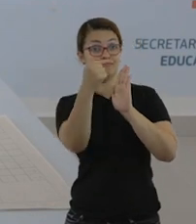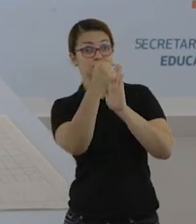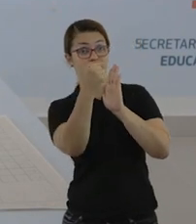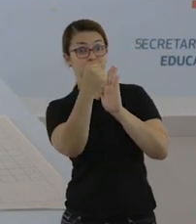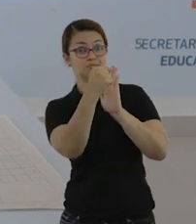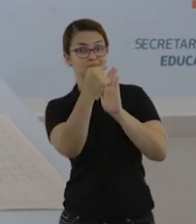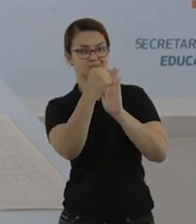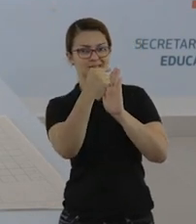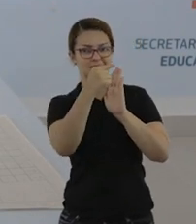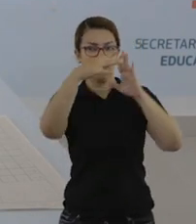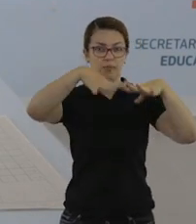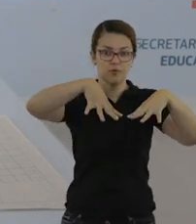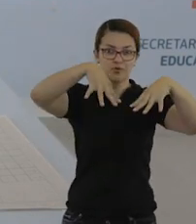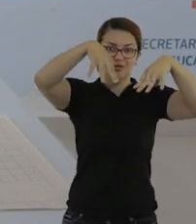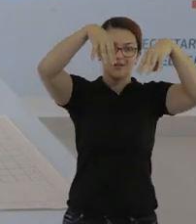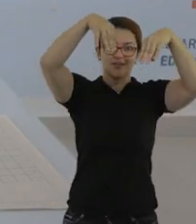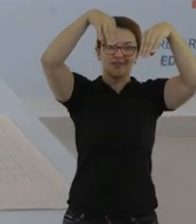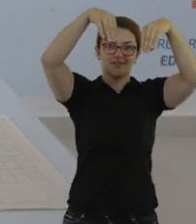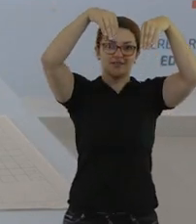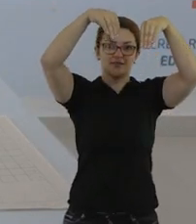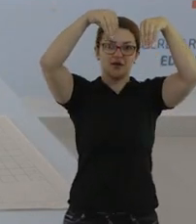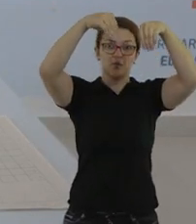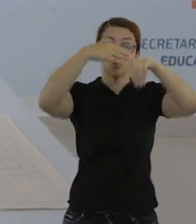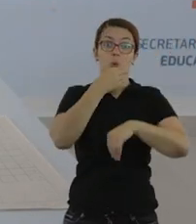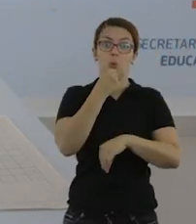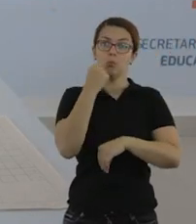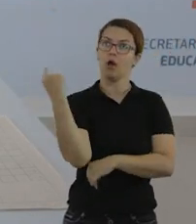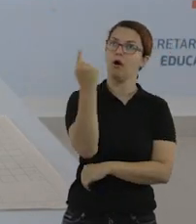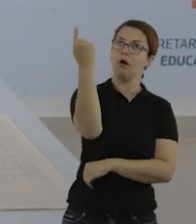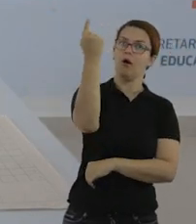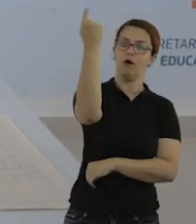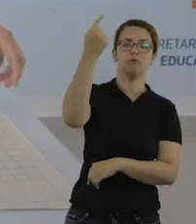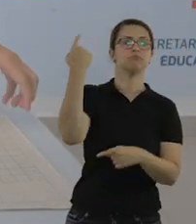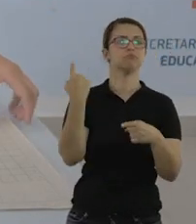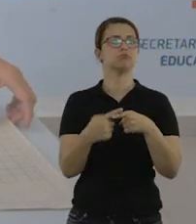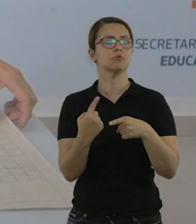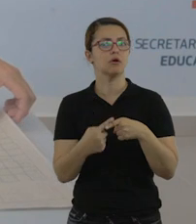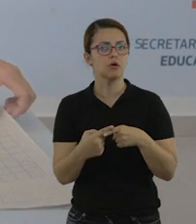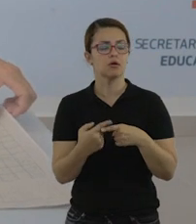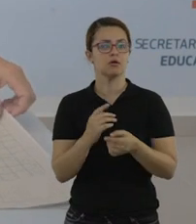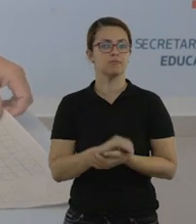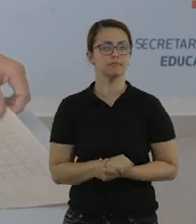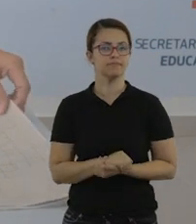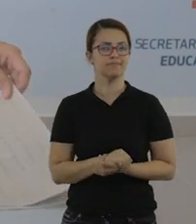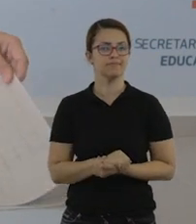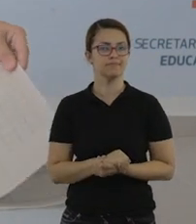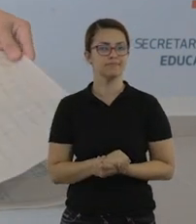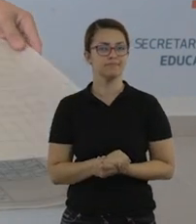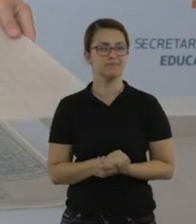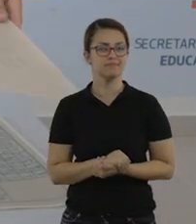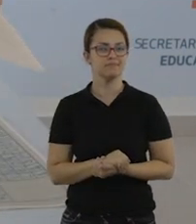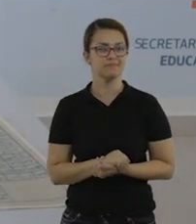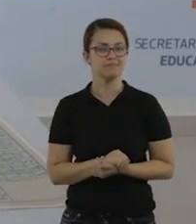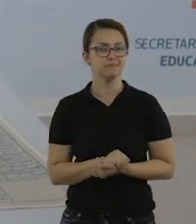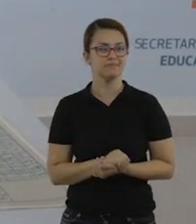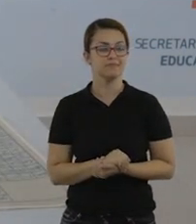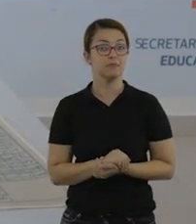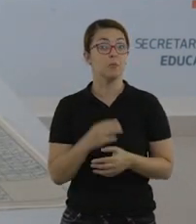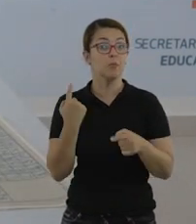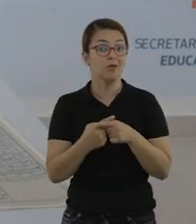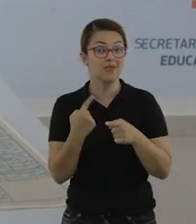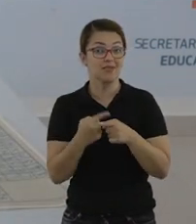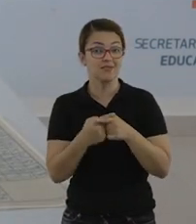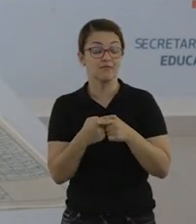desenhar o castelo do gigante. Por quê? Porque você vai fazer um caminho para